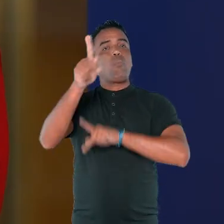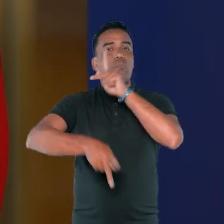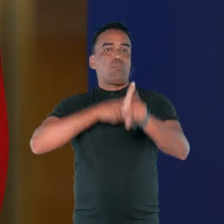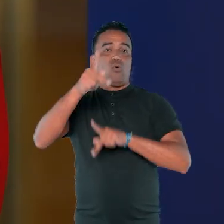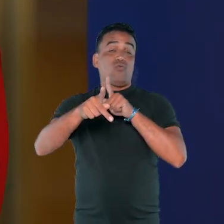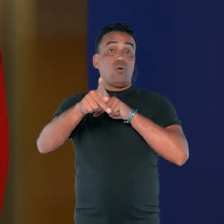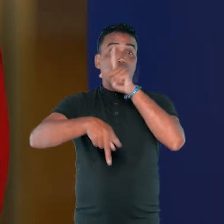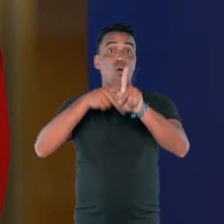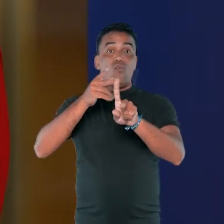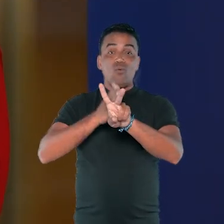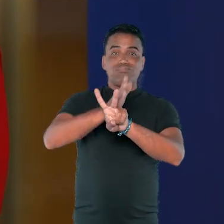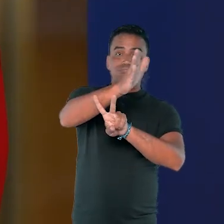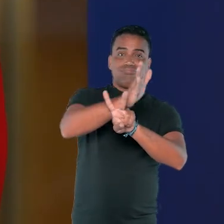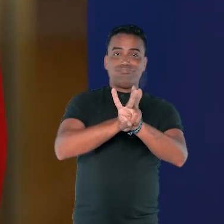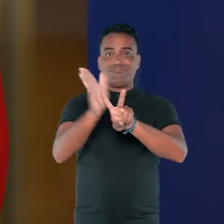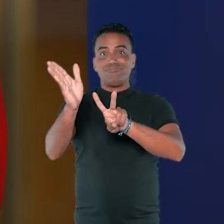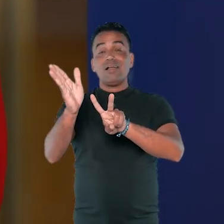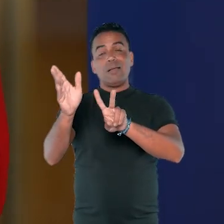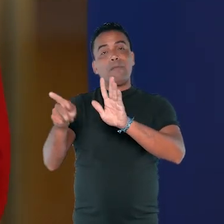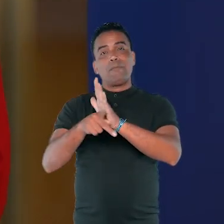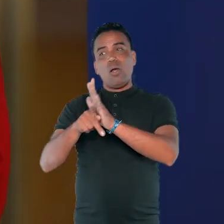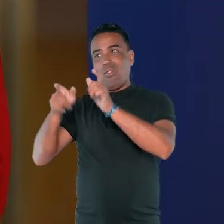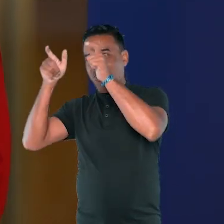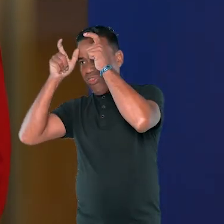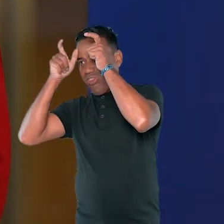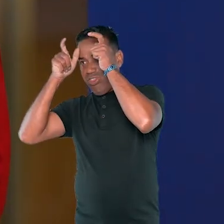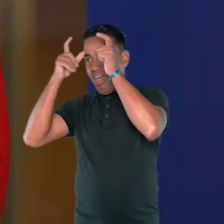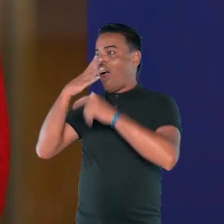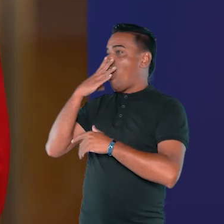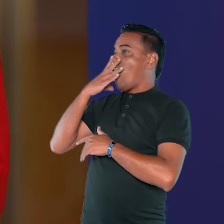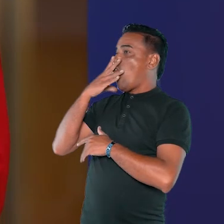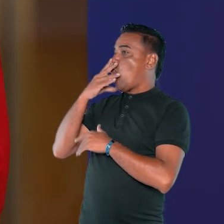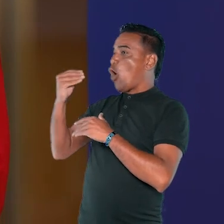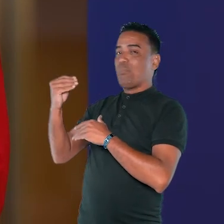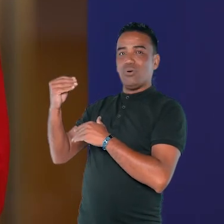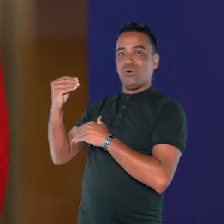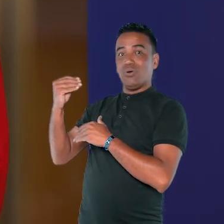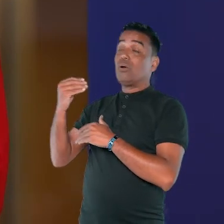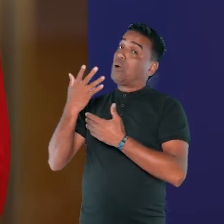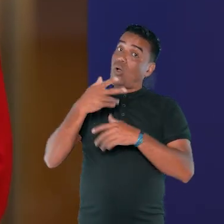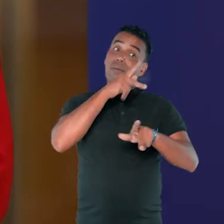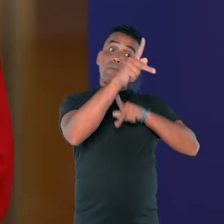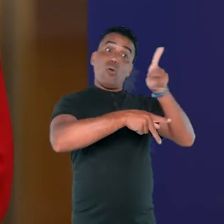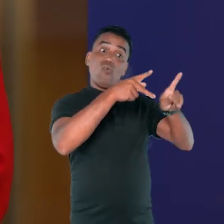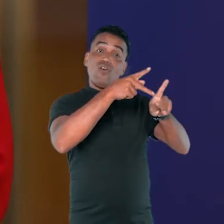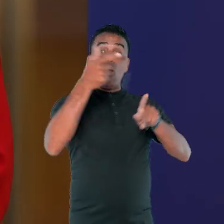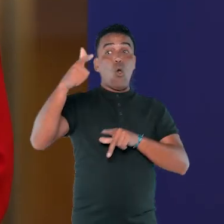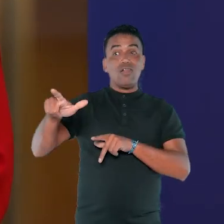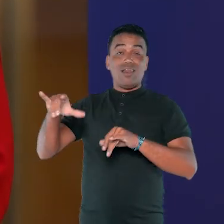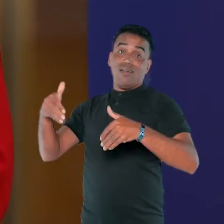sendo ambíguo, é o seu próprio cão e lobo. Uma coisa é o povo, outra a